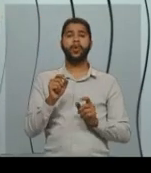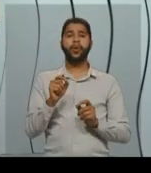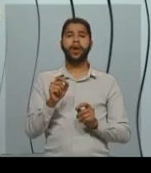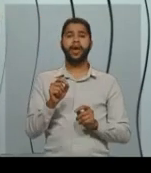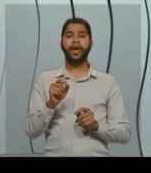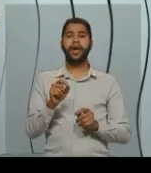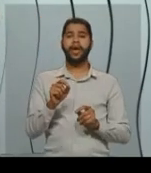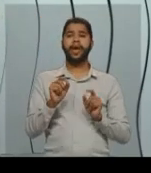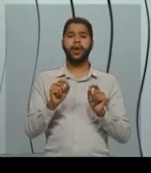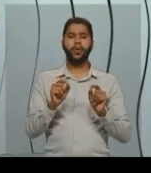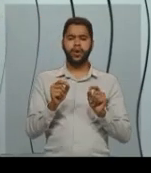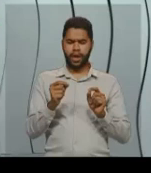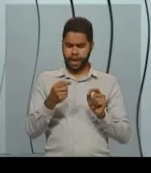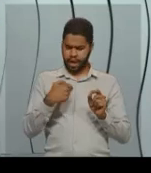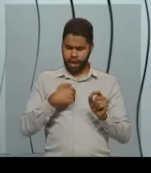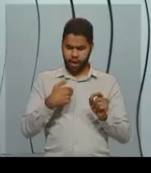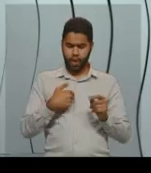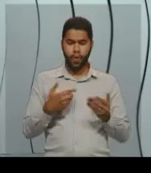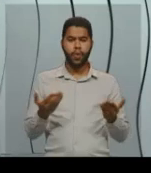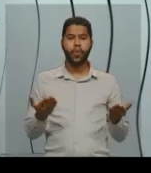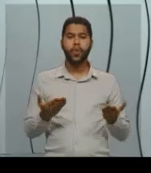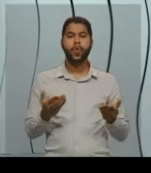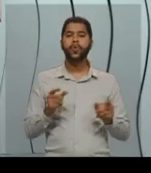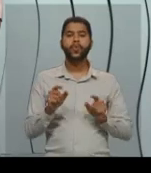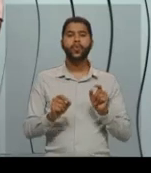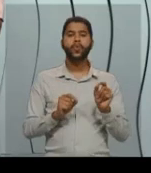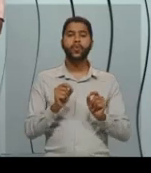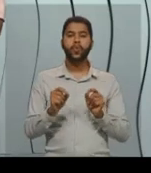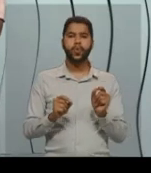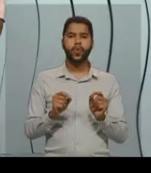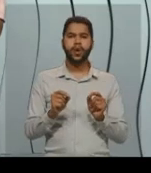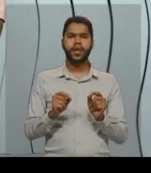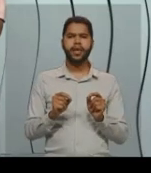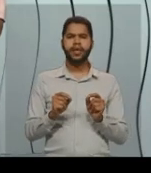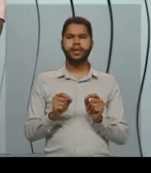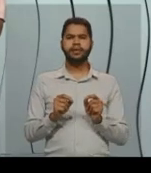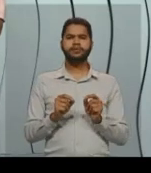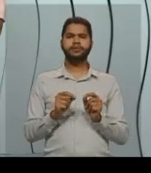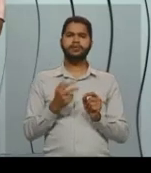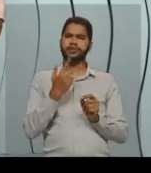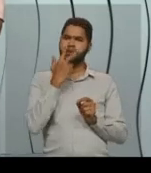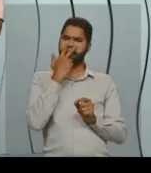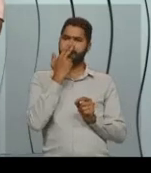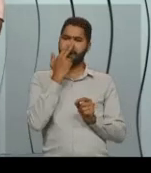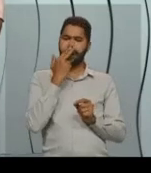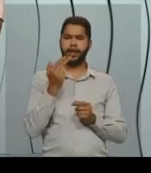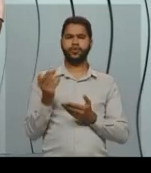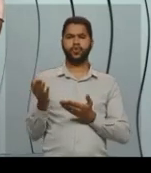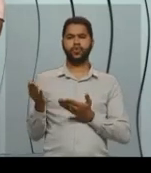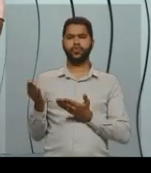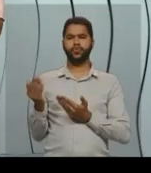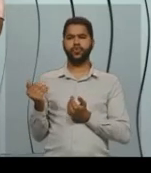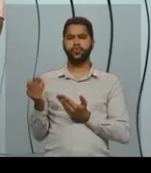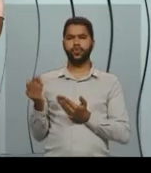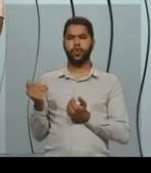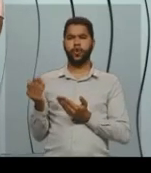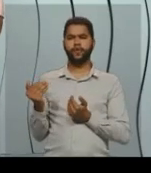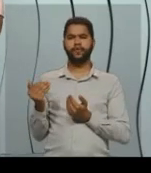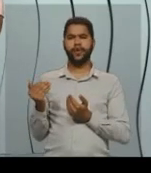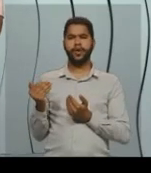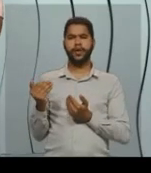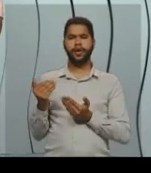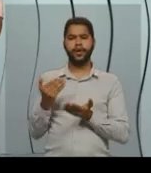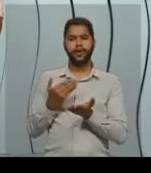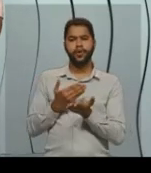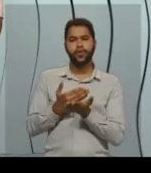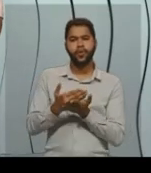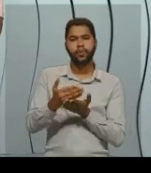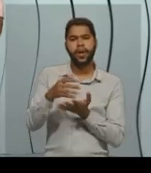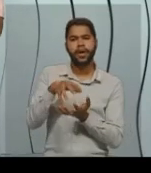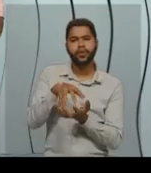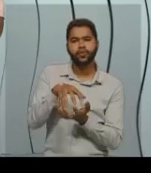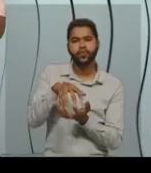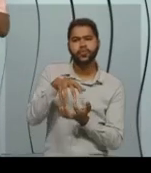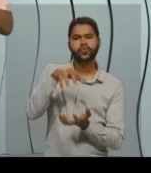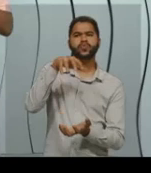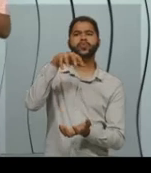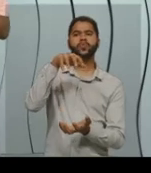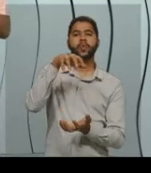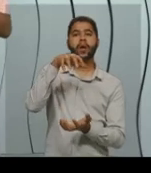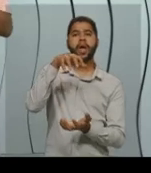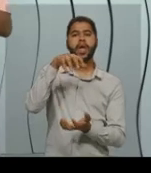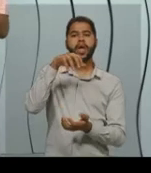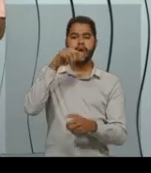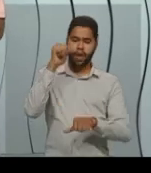ato, aquilo que ele é atualmente. Então, se eu deixo de ser jovem e passo a ser idoso, eu